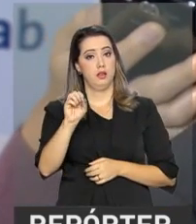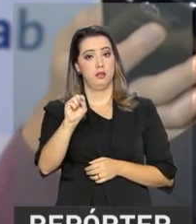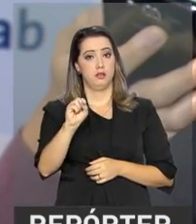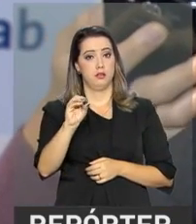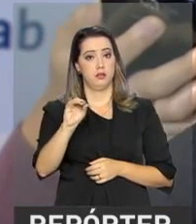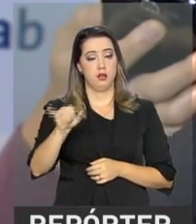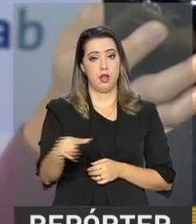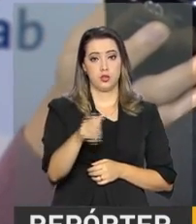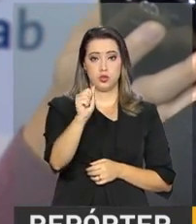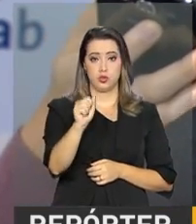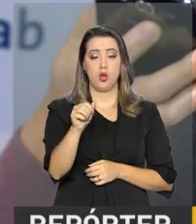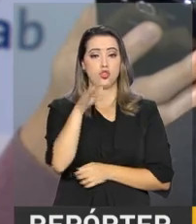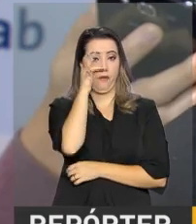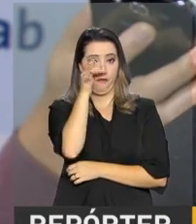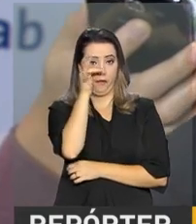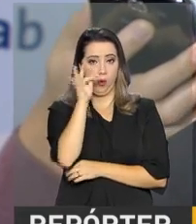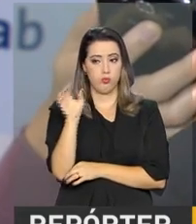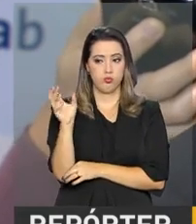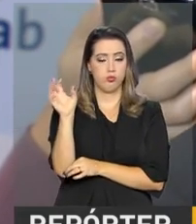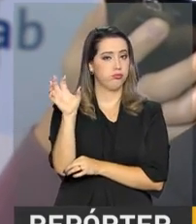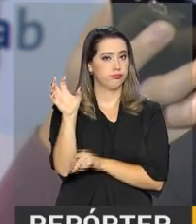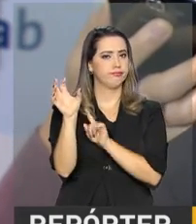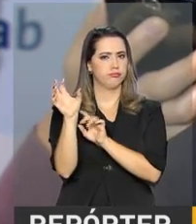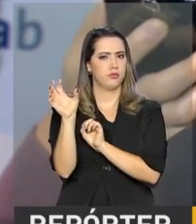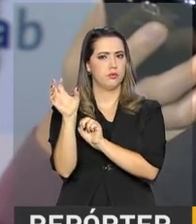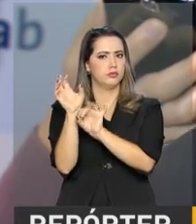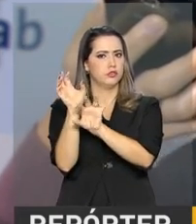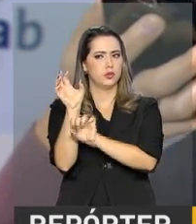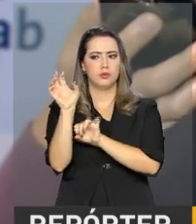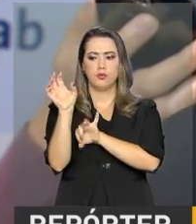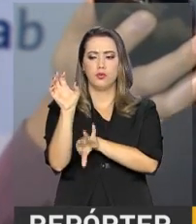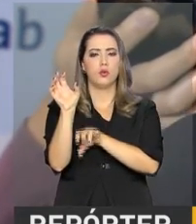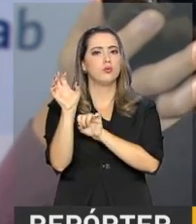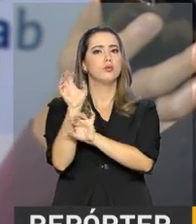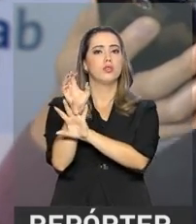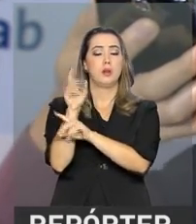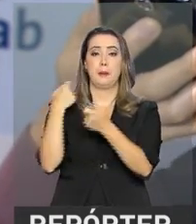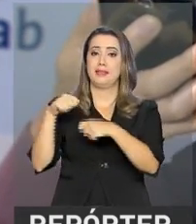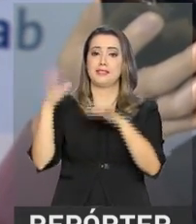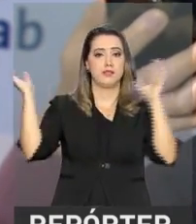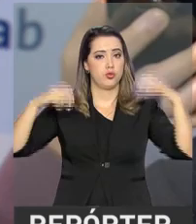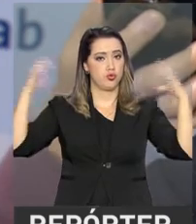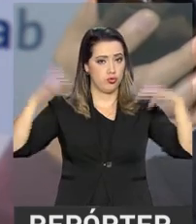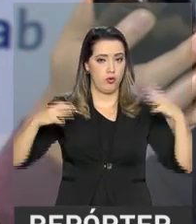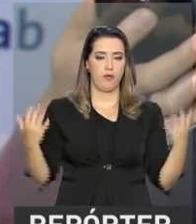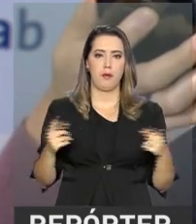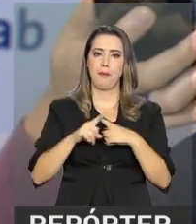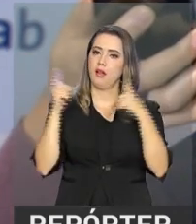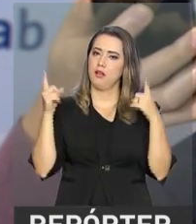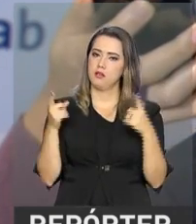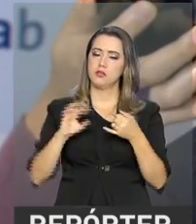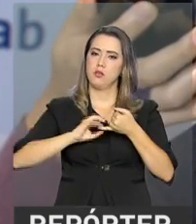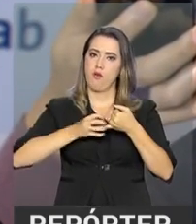estão na fase de floração, na fase de frutificação. Isso faz com que haja uma necessidade de chuvas. Por outro lado, o